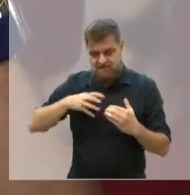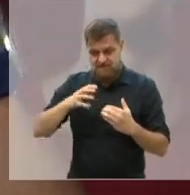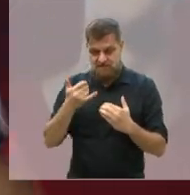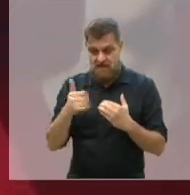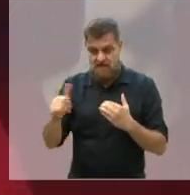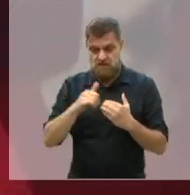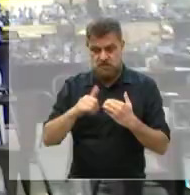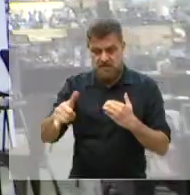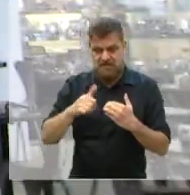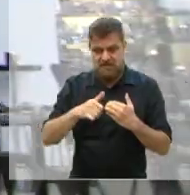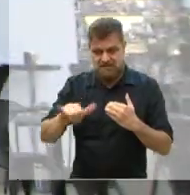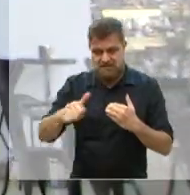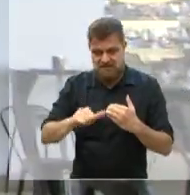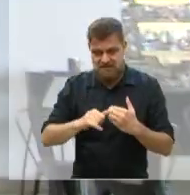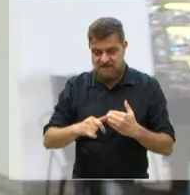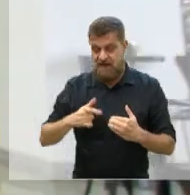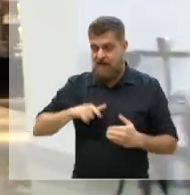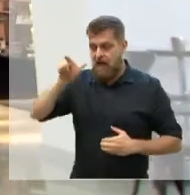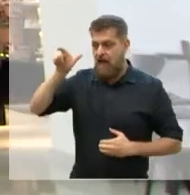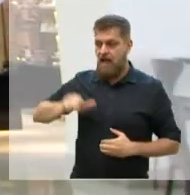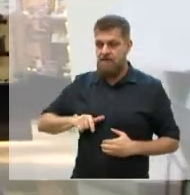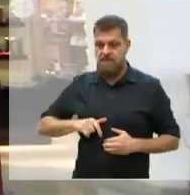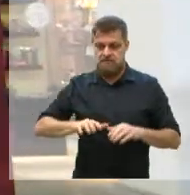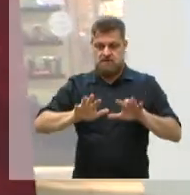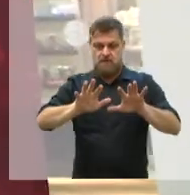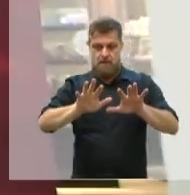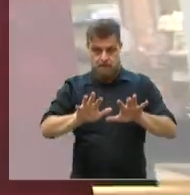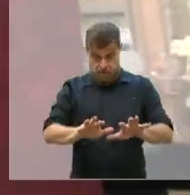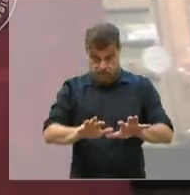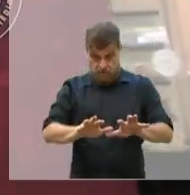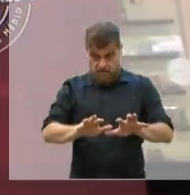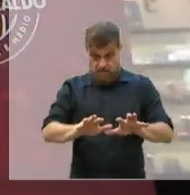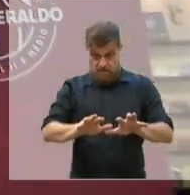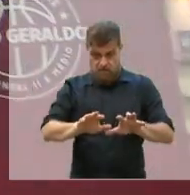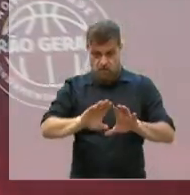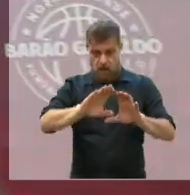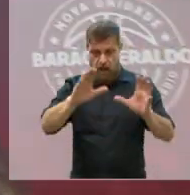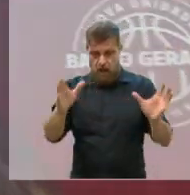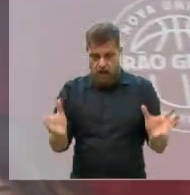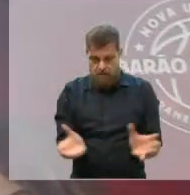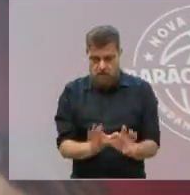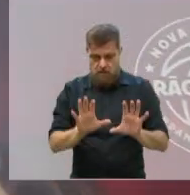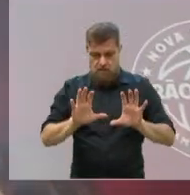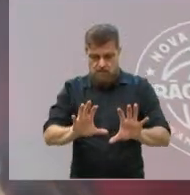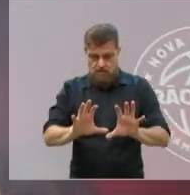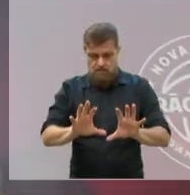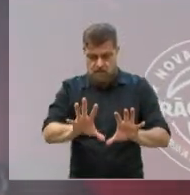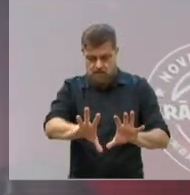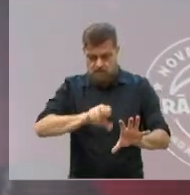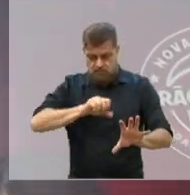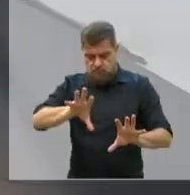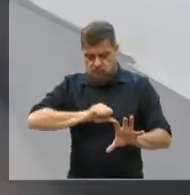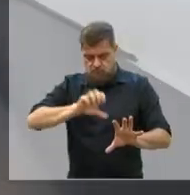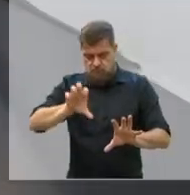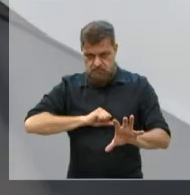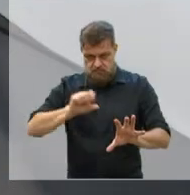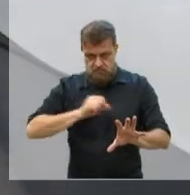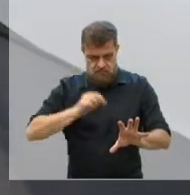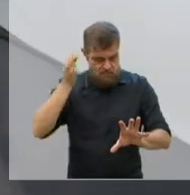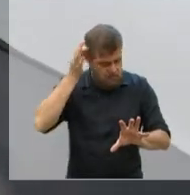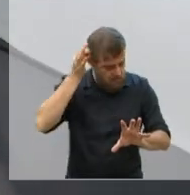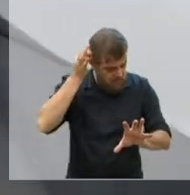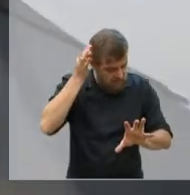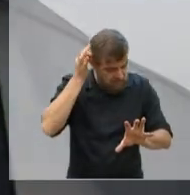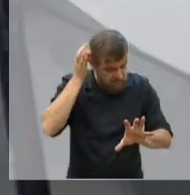acumulam e aí se uma pessoa colocar a mão naquela esfera, todas as cargas podem ser transmitidas para a pessoa e os cabelos